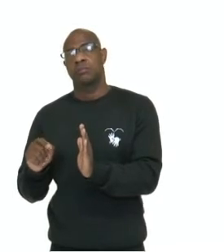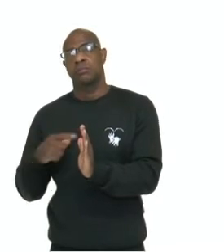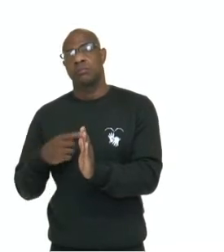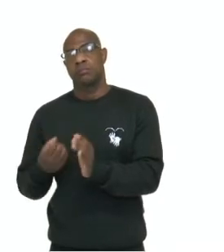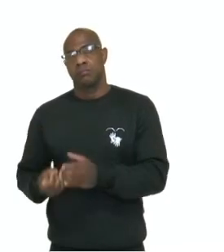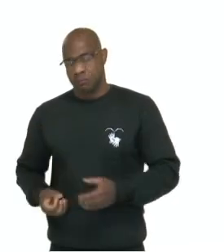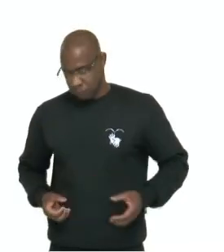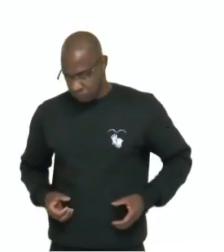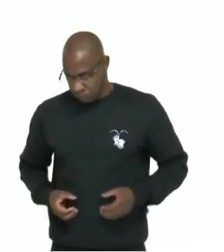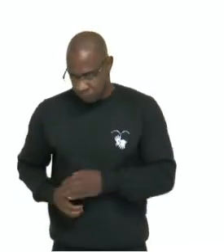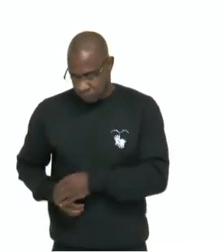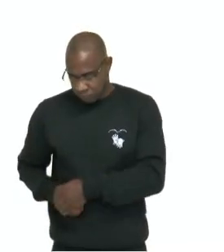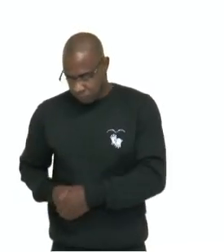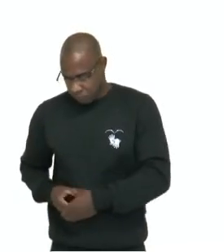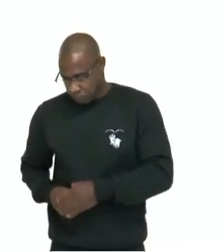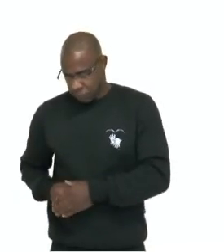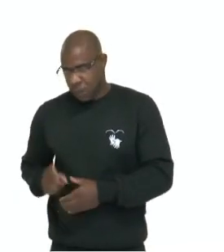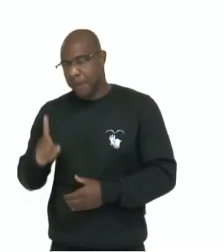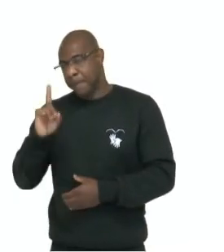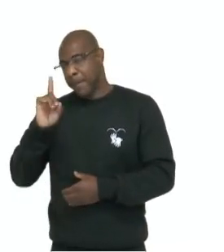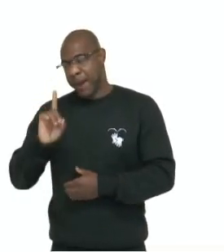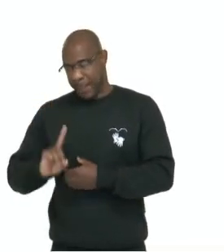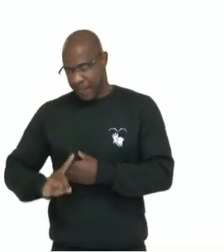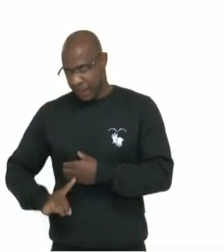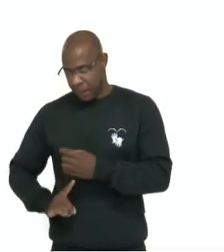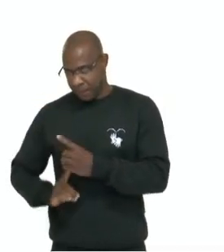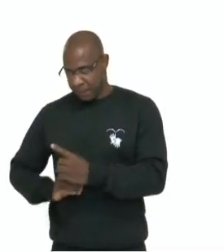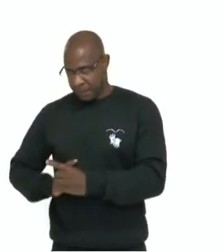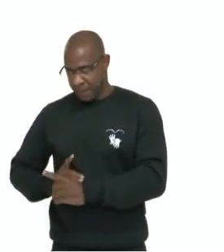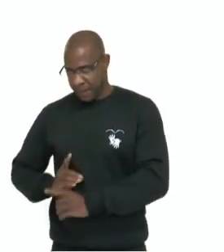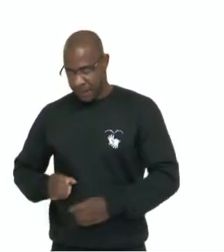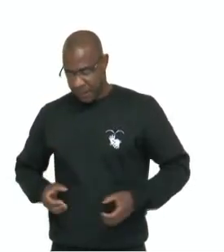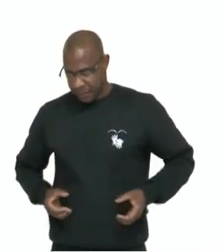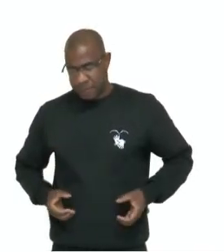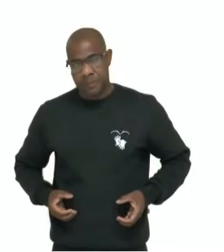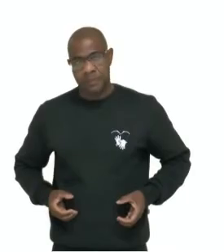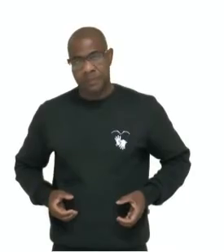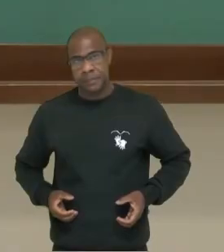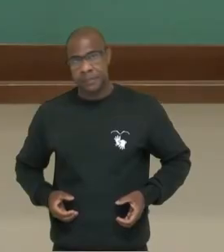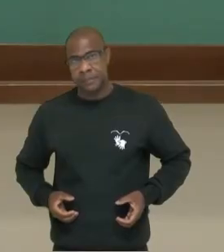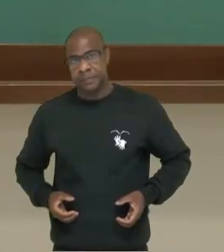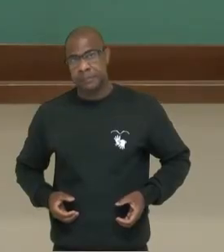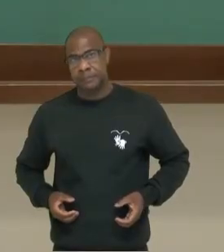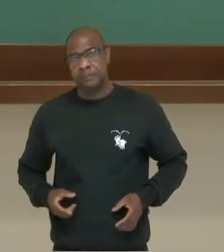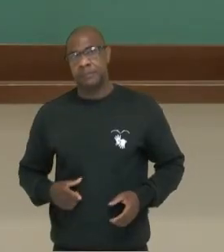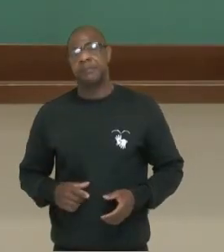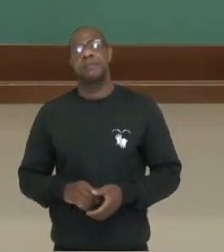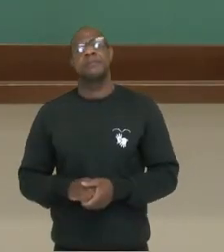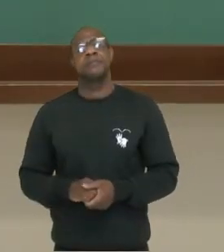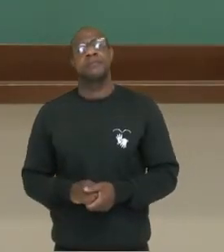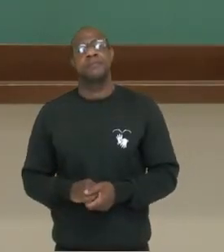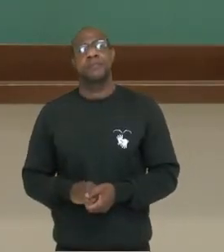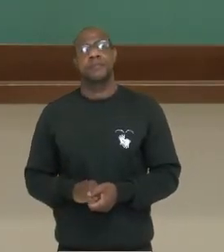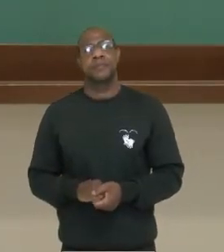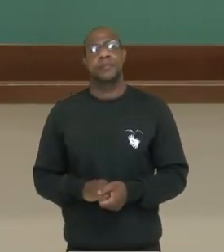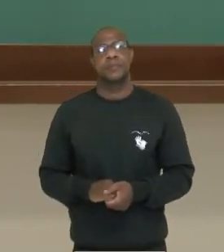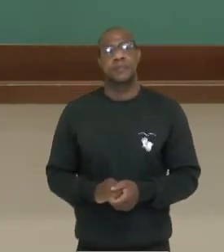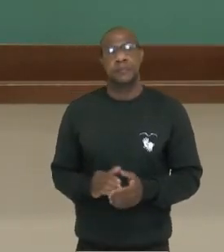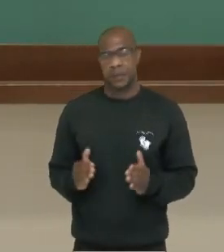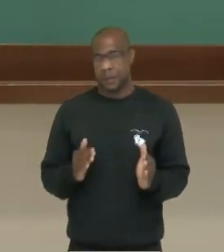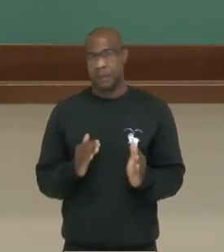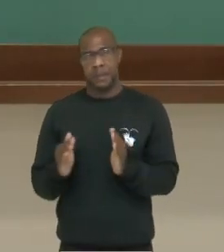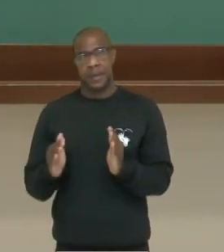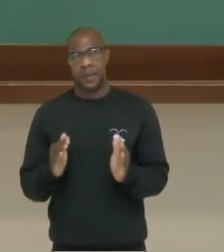formando uma cicatriz, ele fica amarelado e ele produz a progesterona. O período